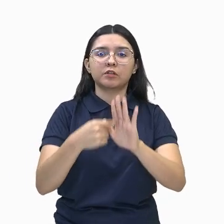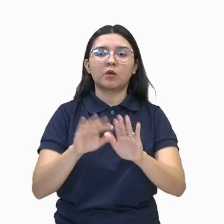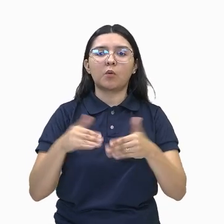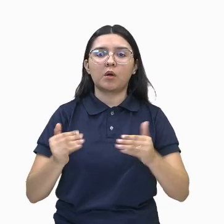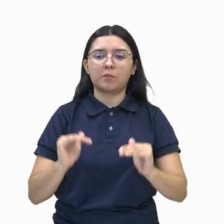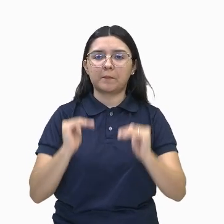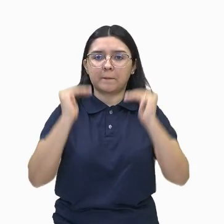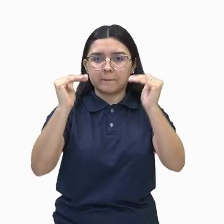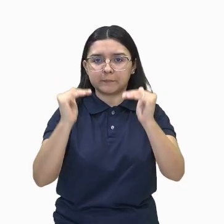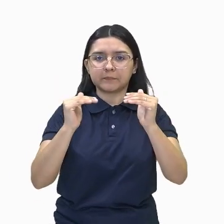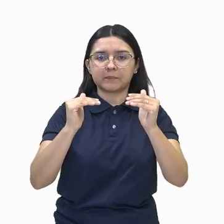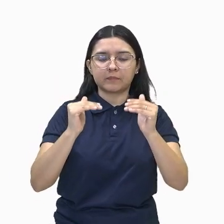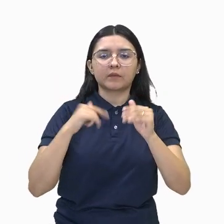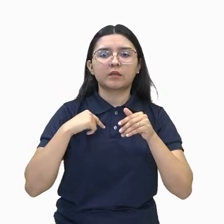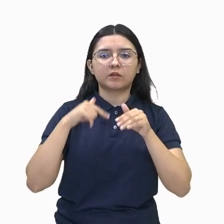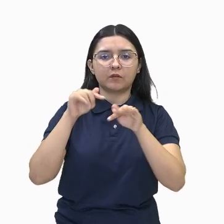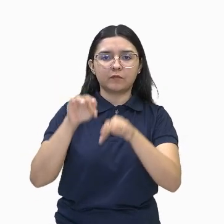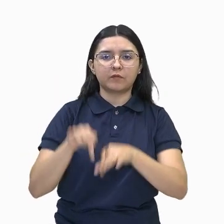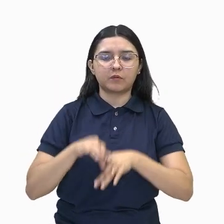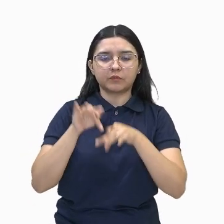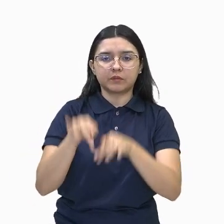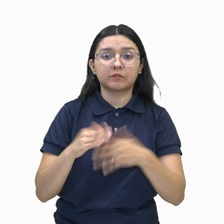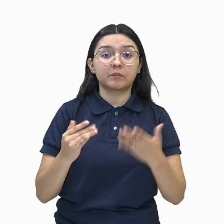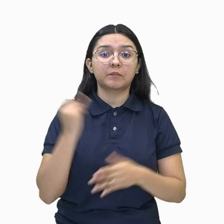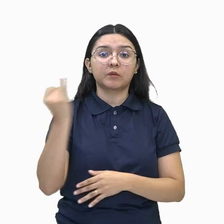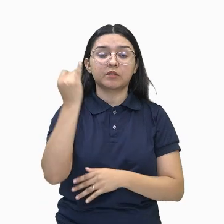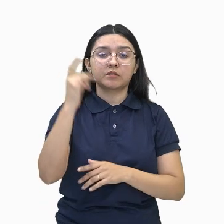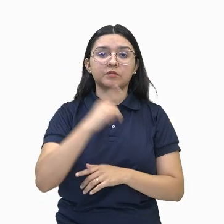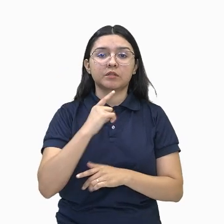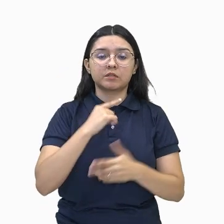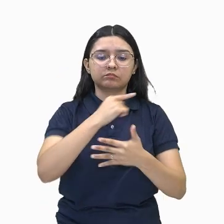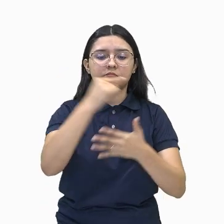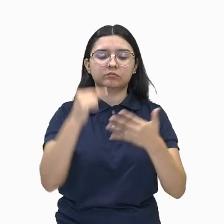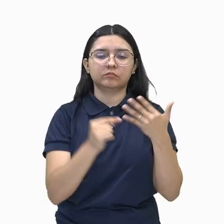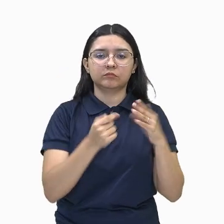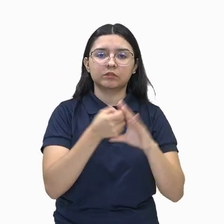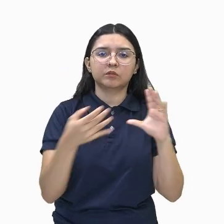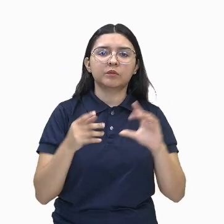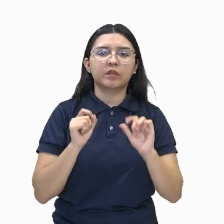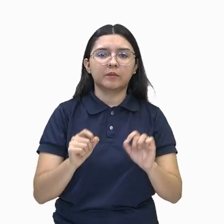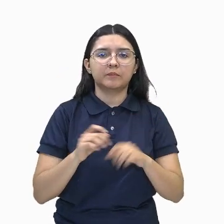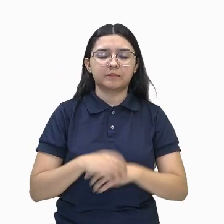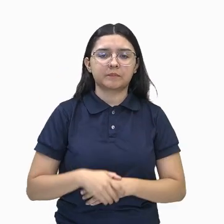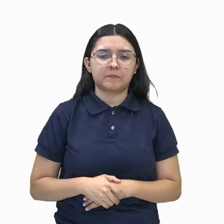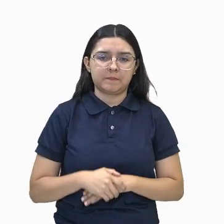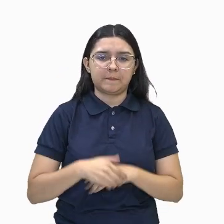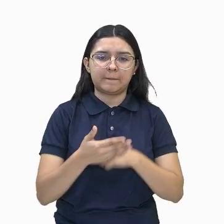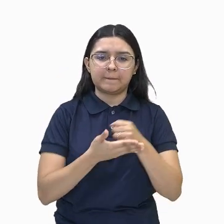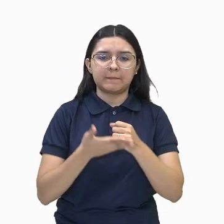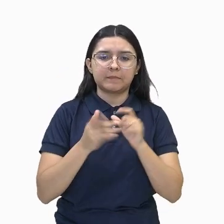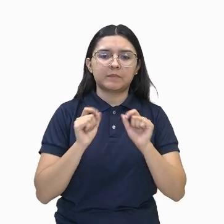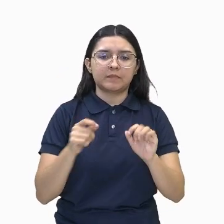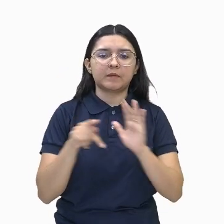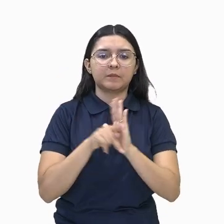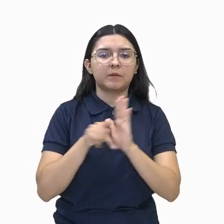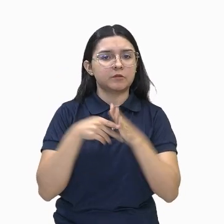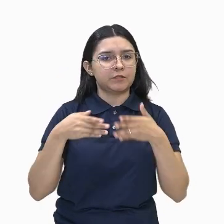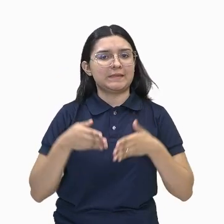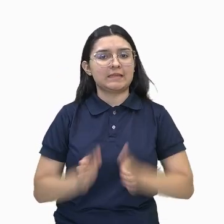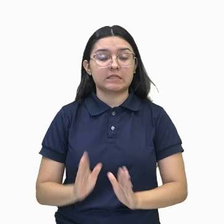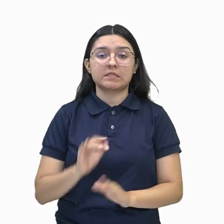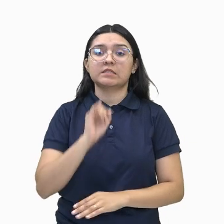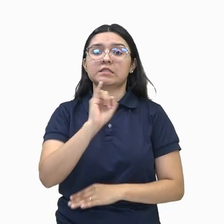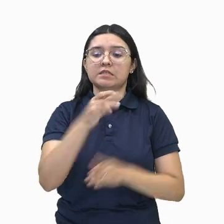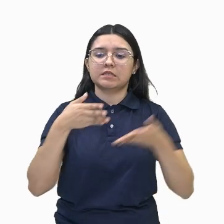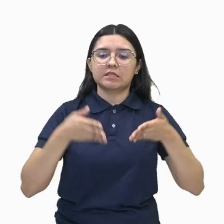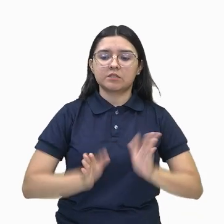estrutura feudal. E é importante falar, gente, que essas condições eram uma condição basicamente de nascença. Se você